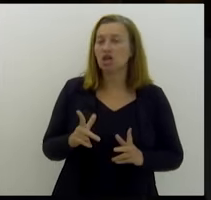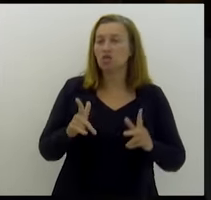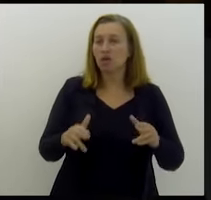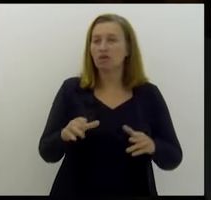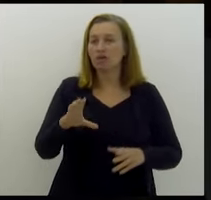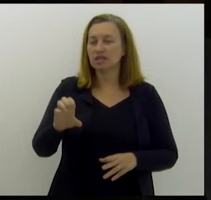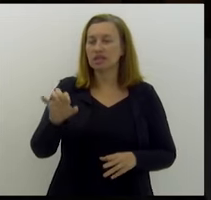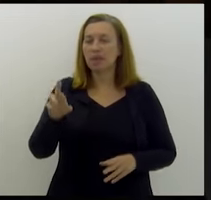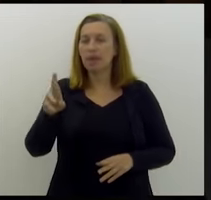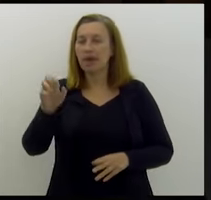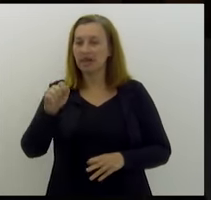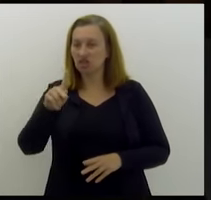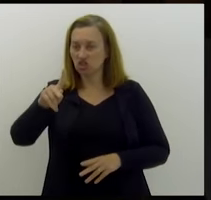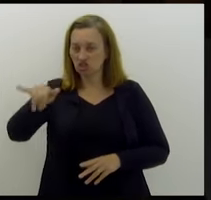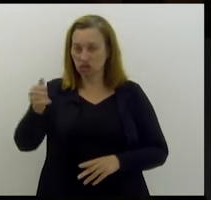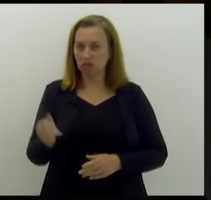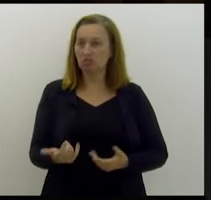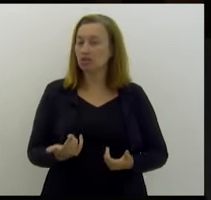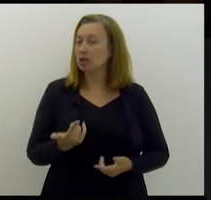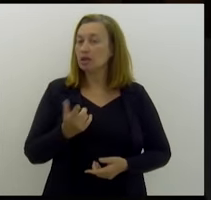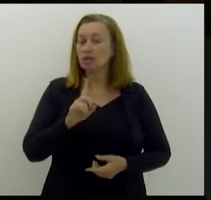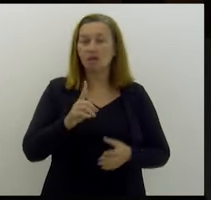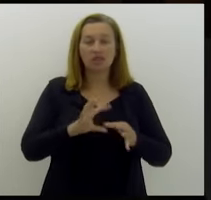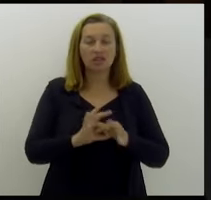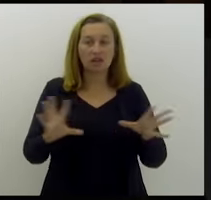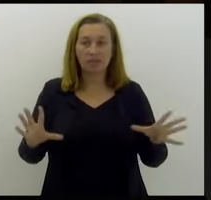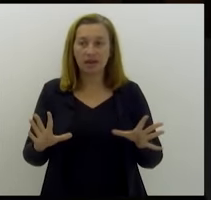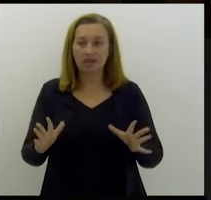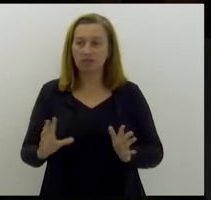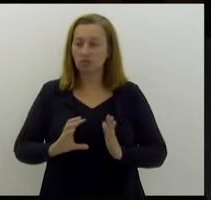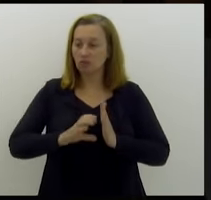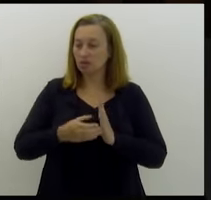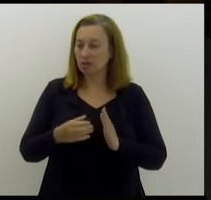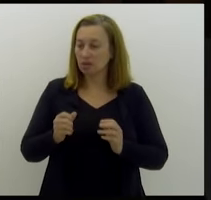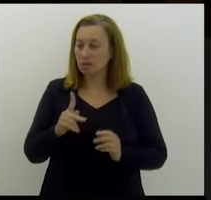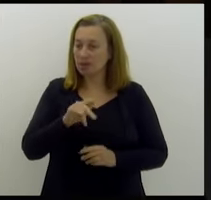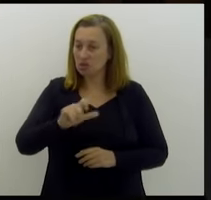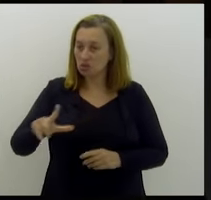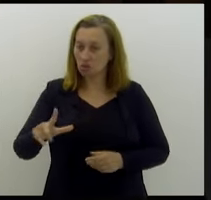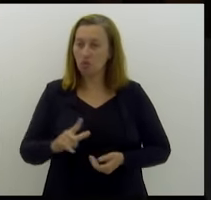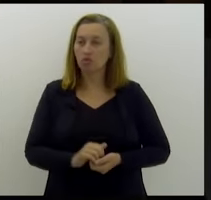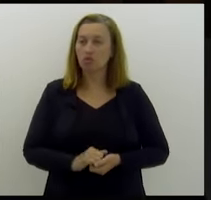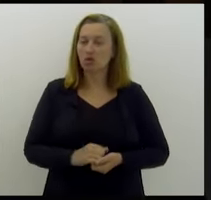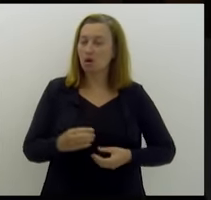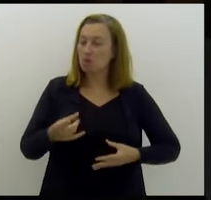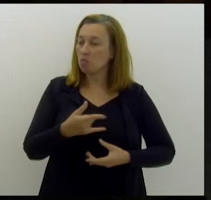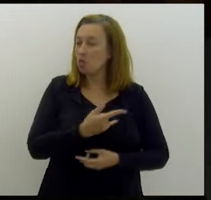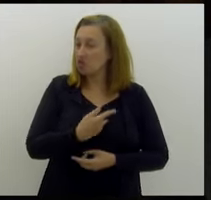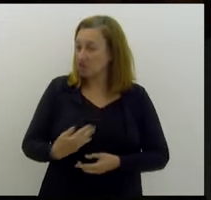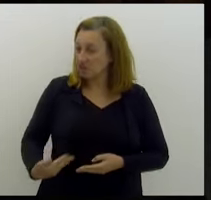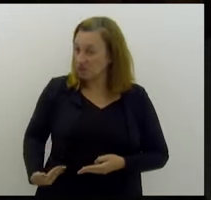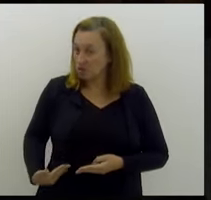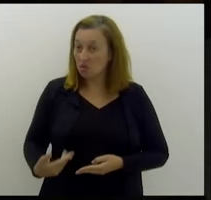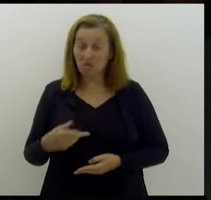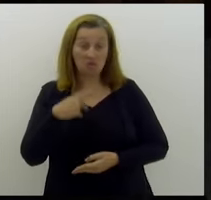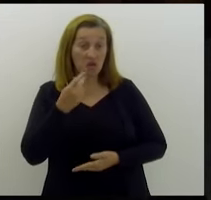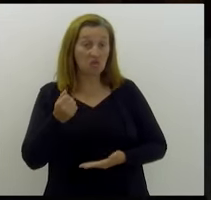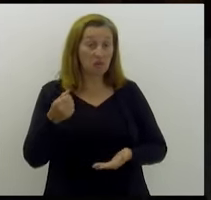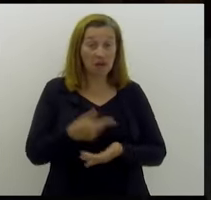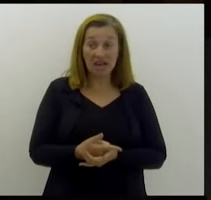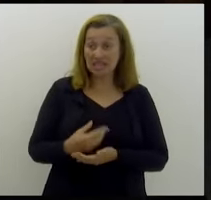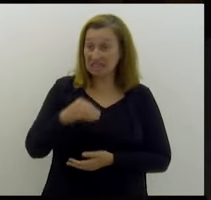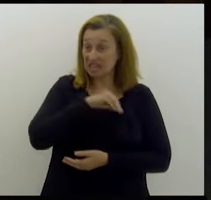apadriano dado pelo pessoal dado pelo oposição dessa casa pro Governador dizer que vai pagar